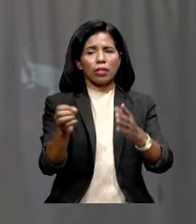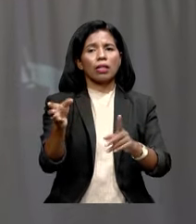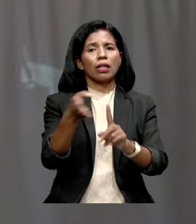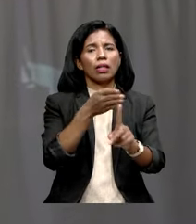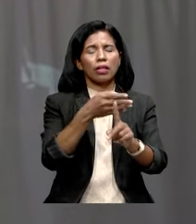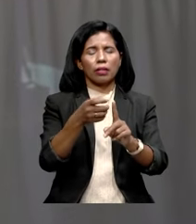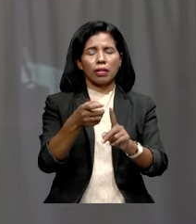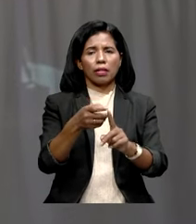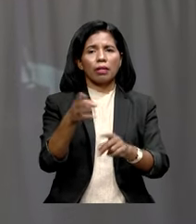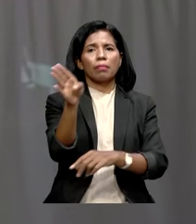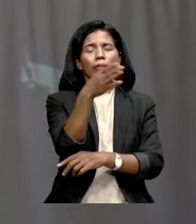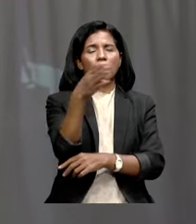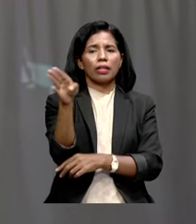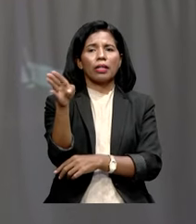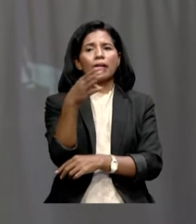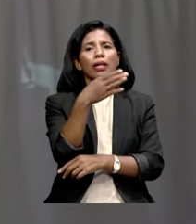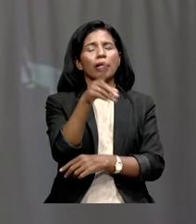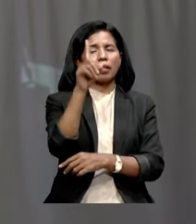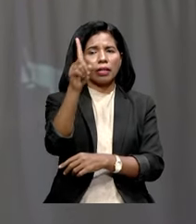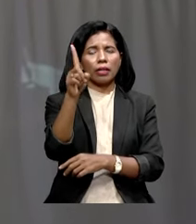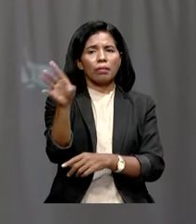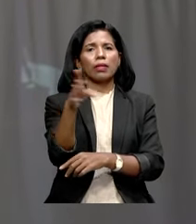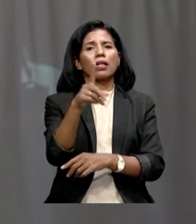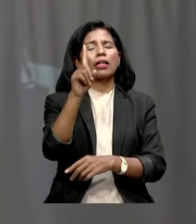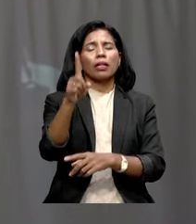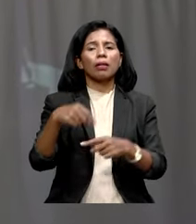dané. Bandeira e debate ane be.